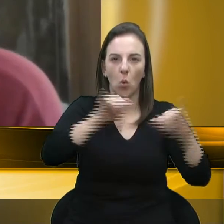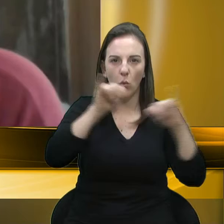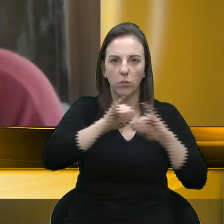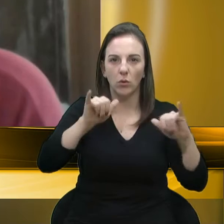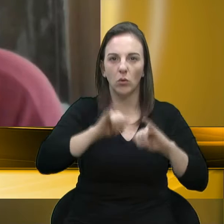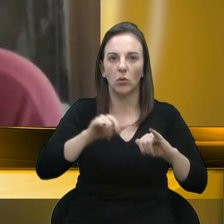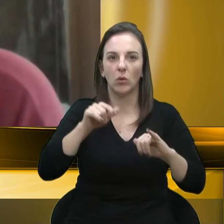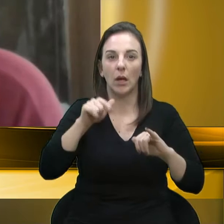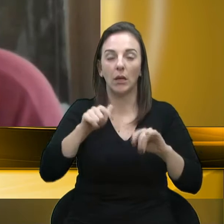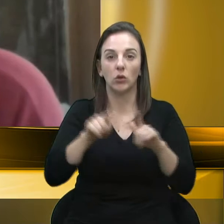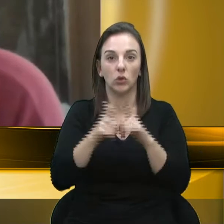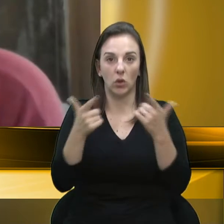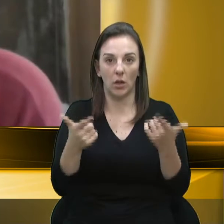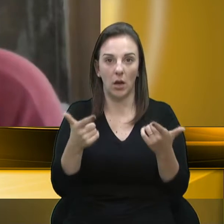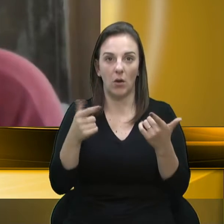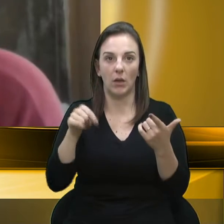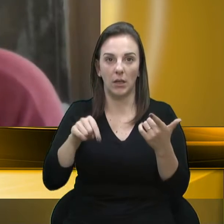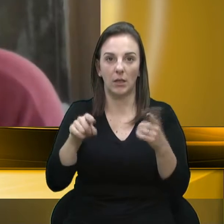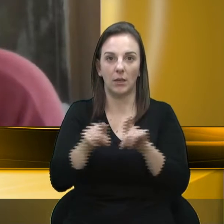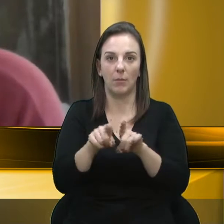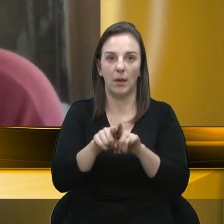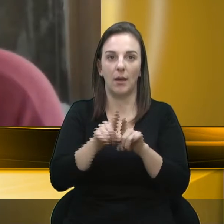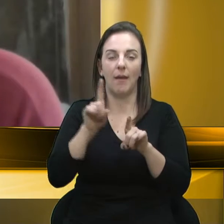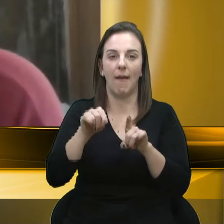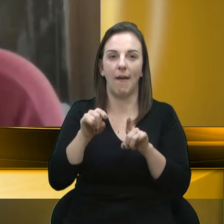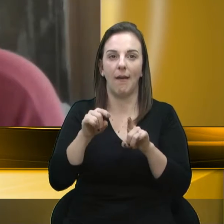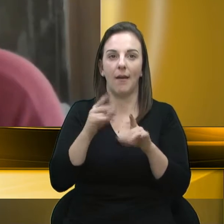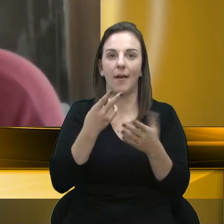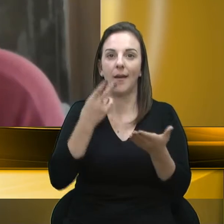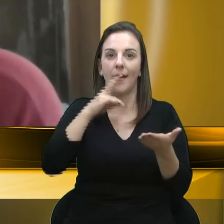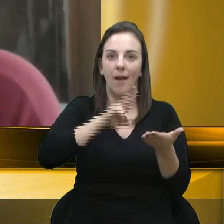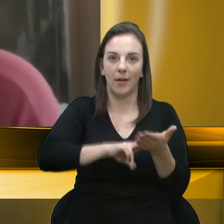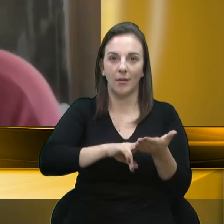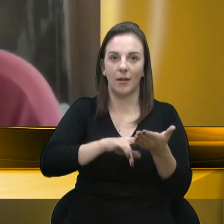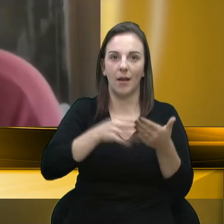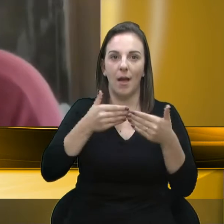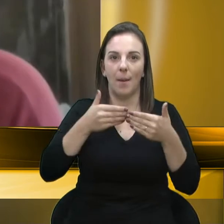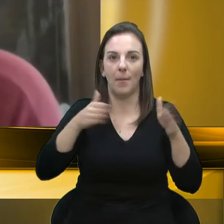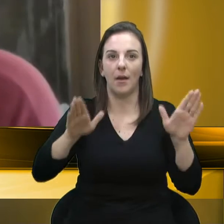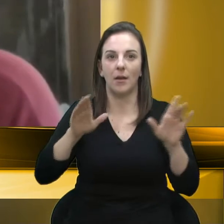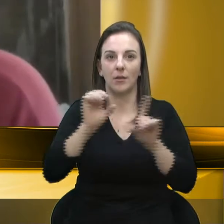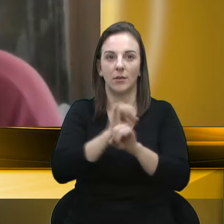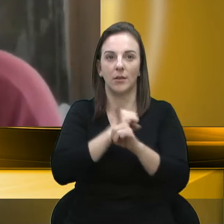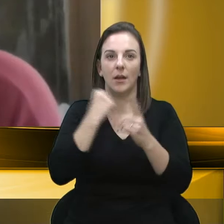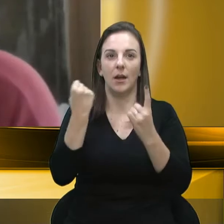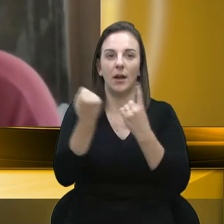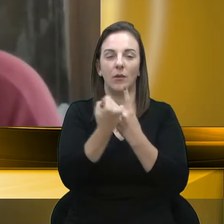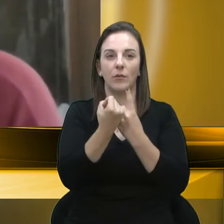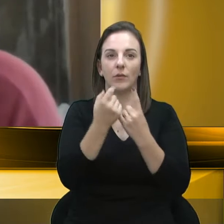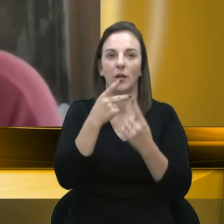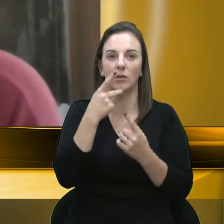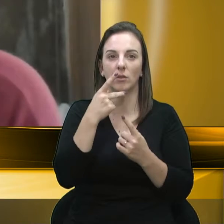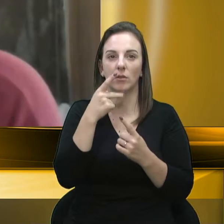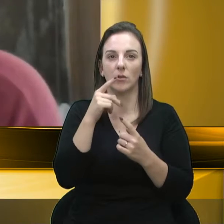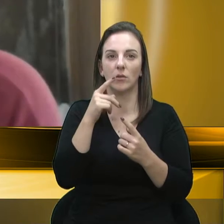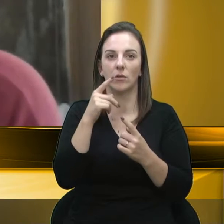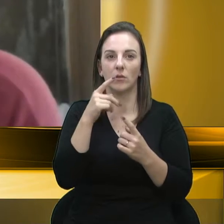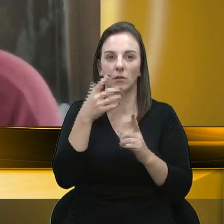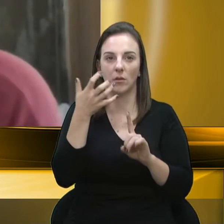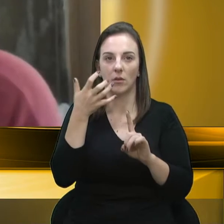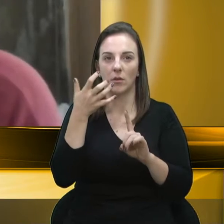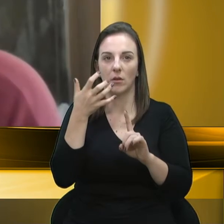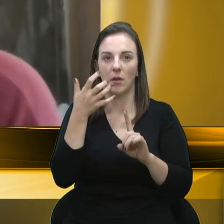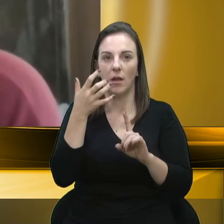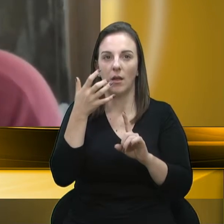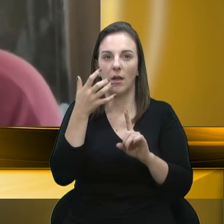Ele trata de uma carta aberta à sociedade referente a medidas de combate à pandemia. Tem mais de 500